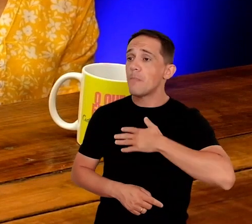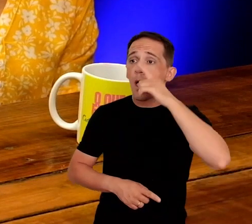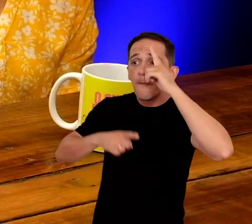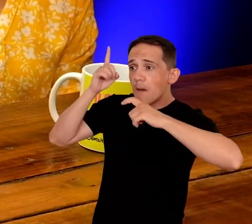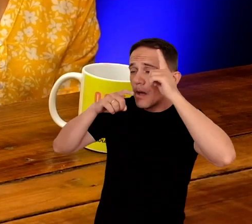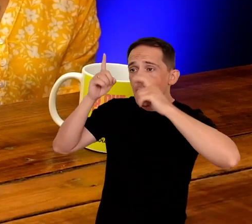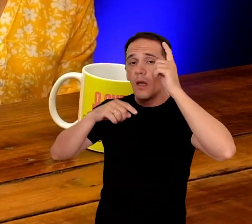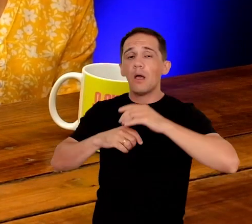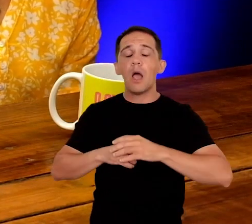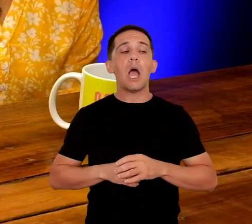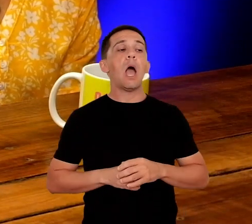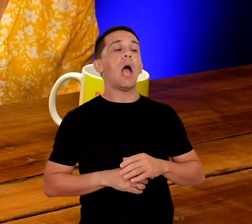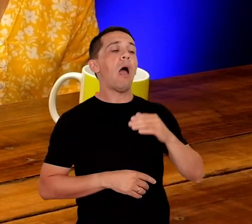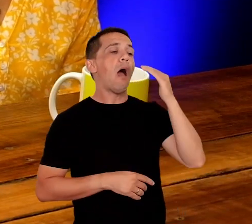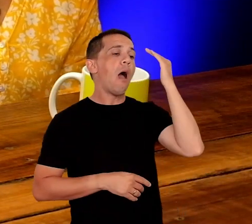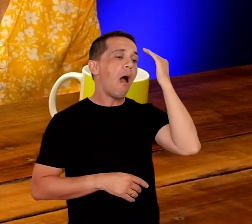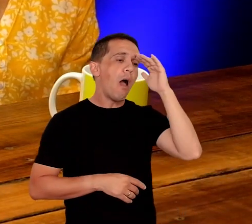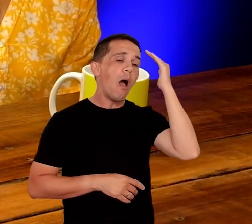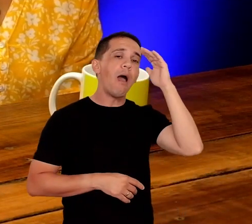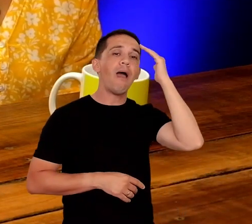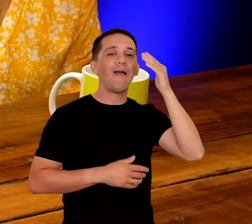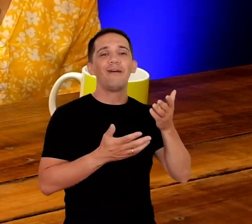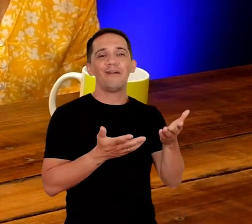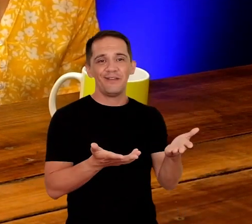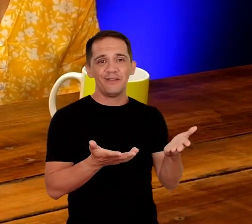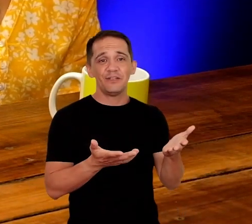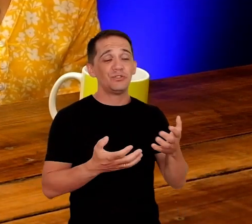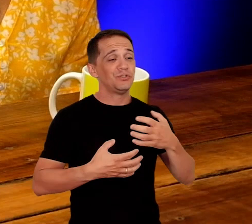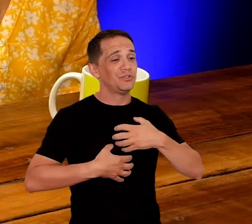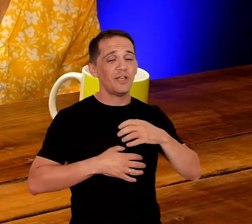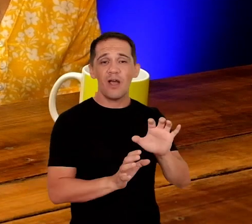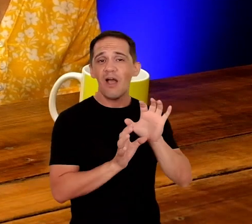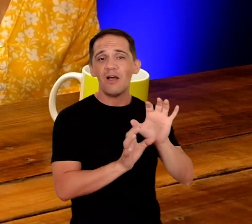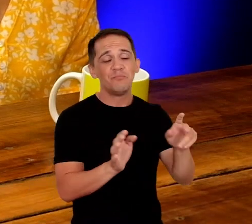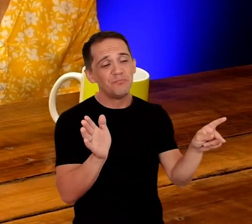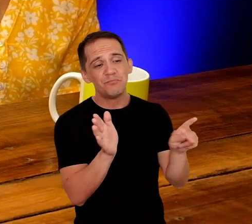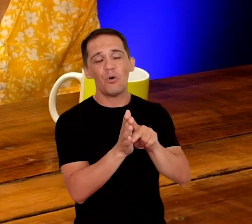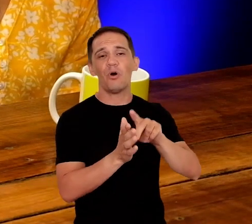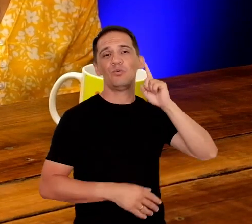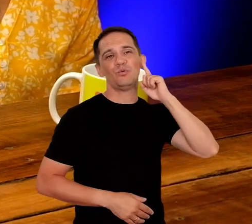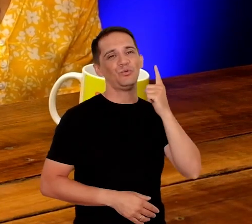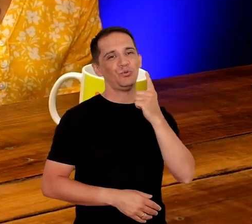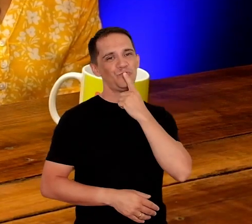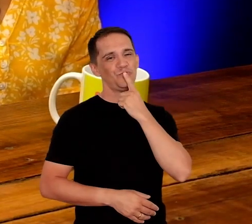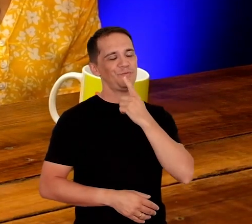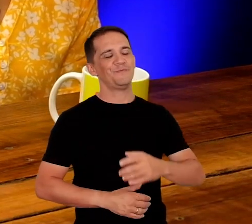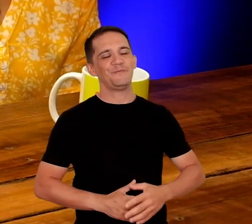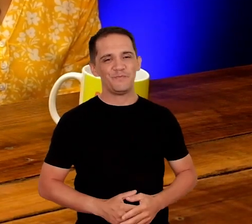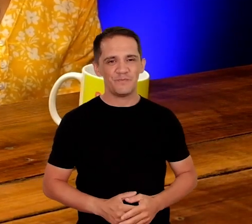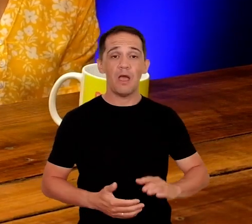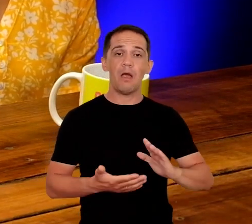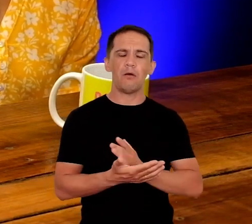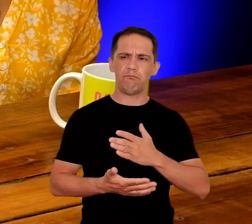estava bravo. E era o jeito dele falar. É o jeito dele, a expressão facial. Né? Uhum. Então, no começo, o pessoal se assusta mesmo assim, mas depois,